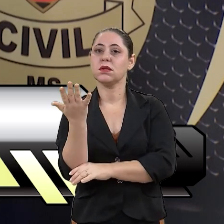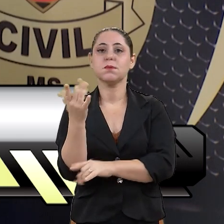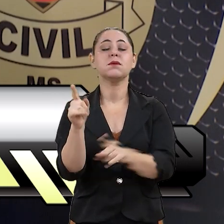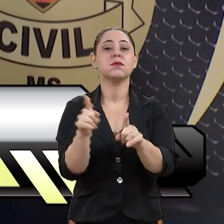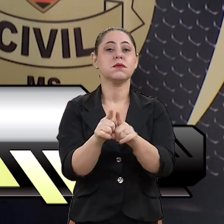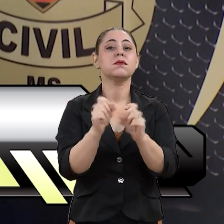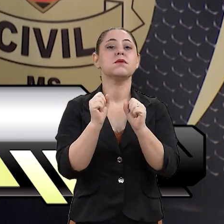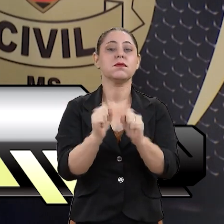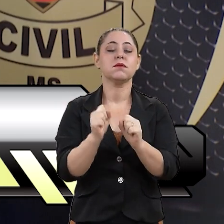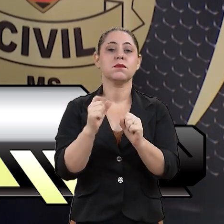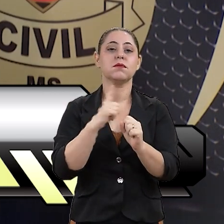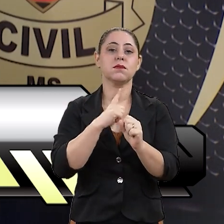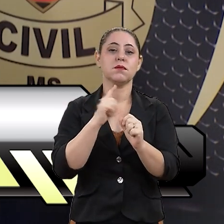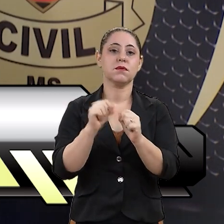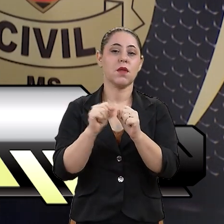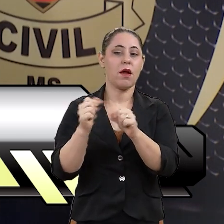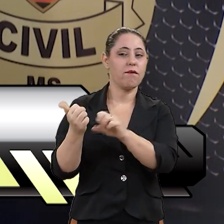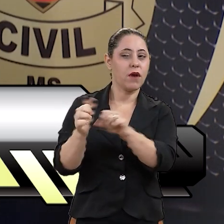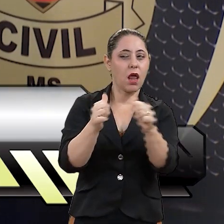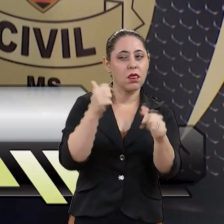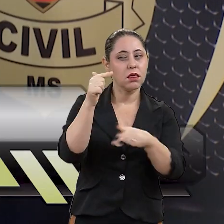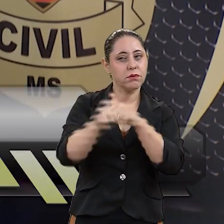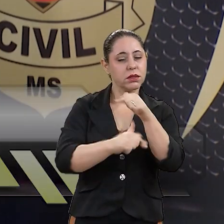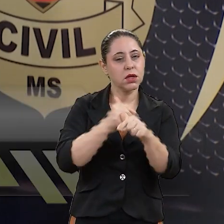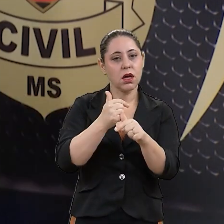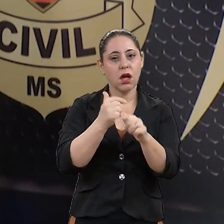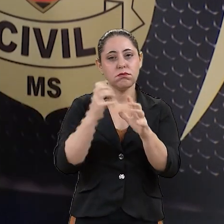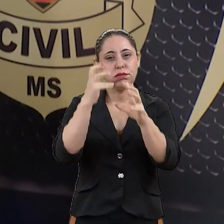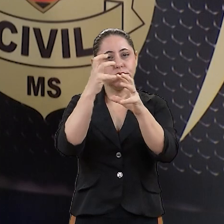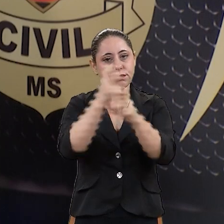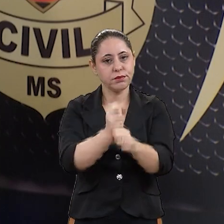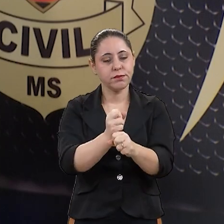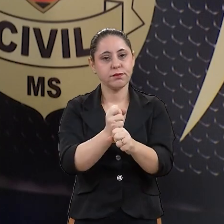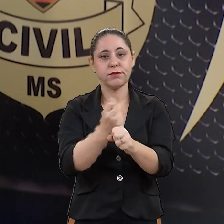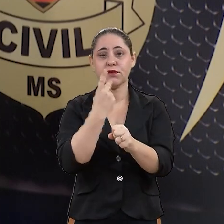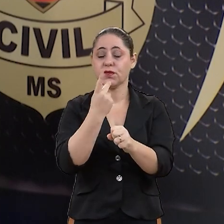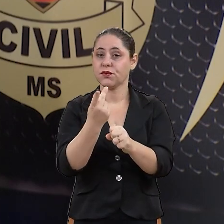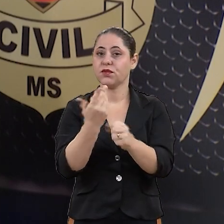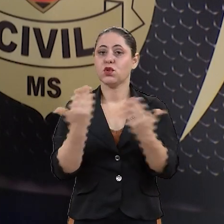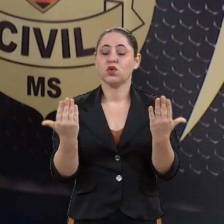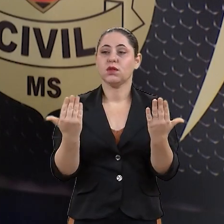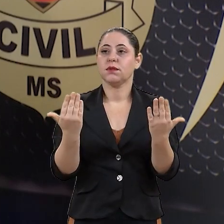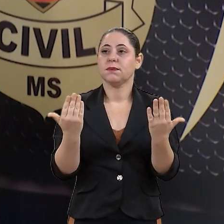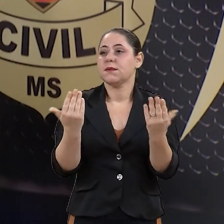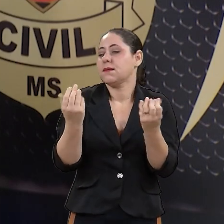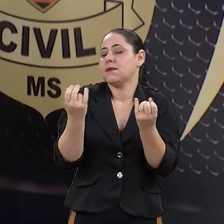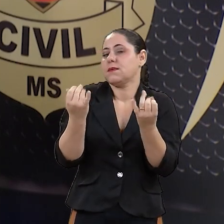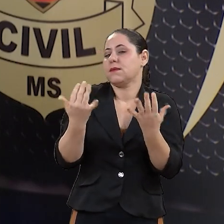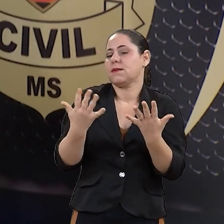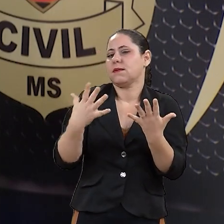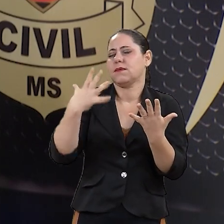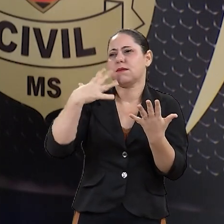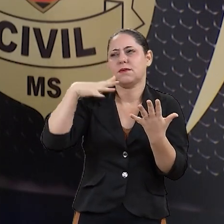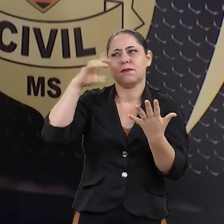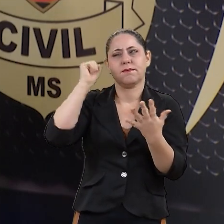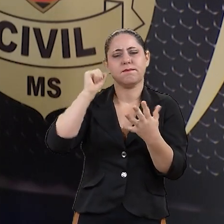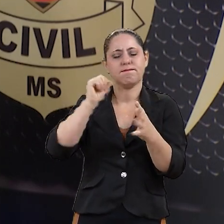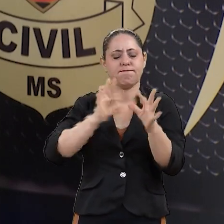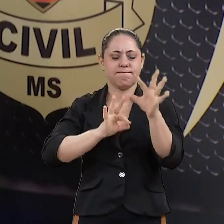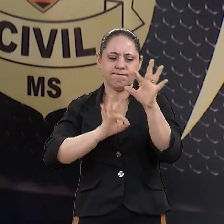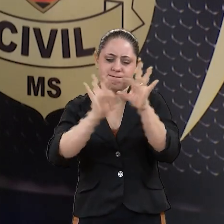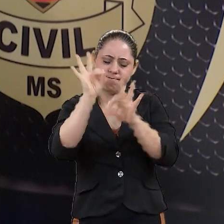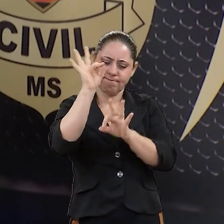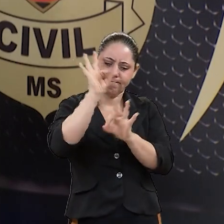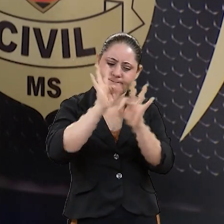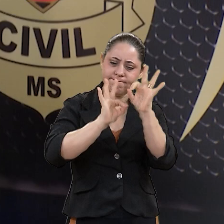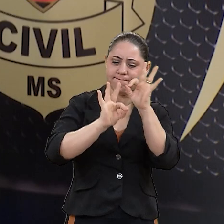em cima desses números. Né? Então, você falar, quando você fala, você ouve aquilo, você vai elaborando. E aquilo tem que